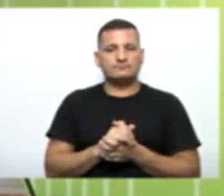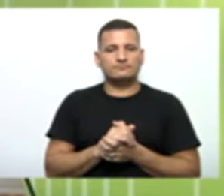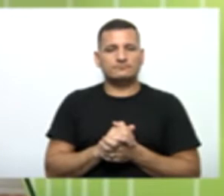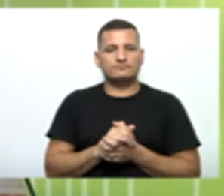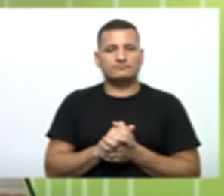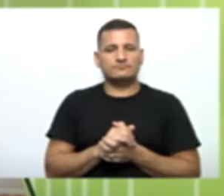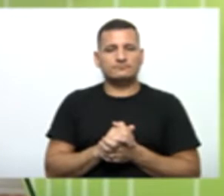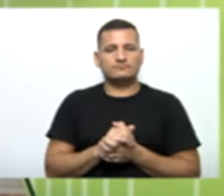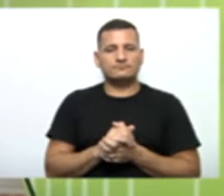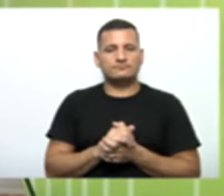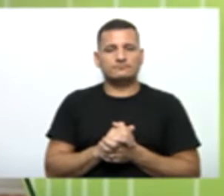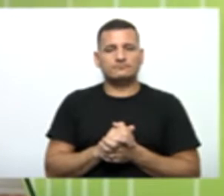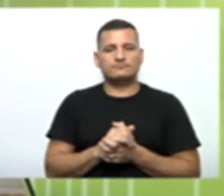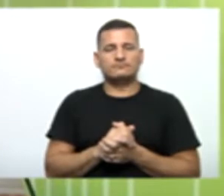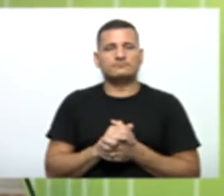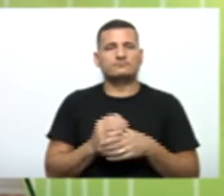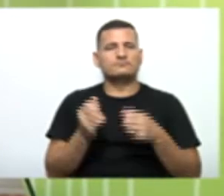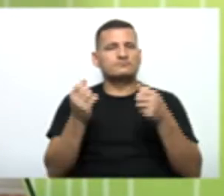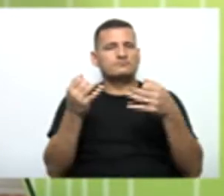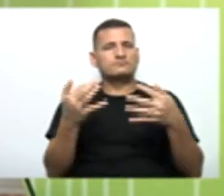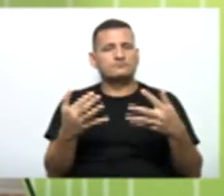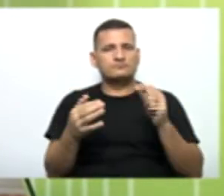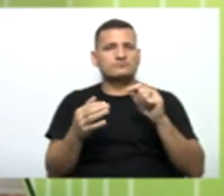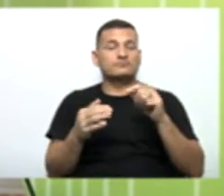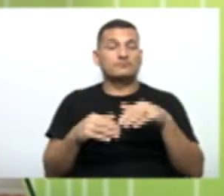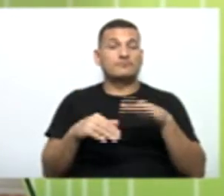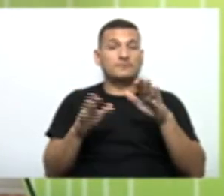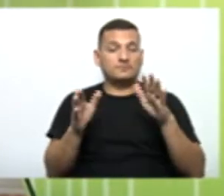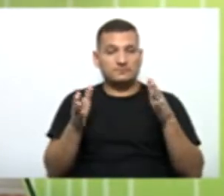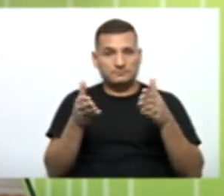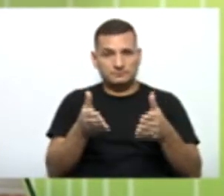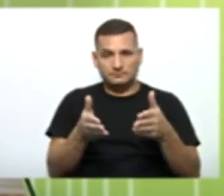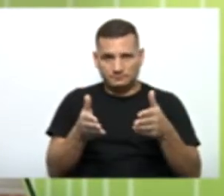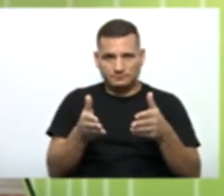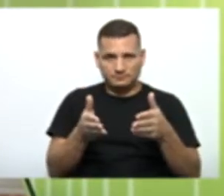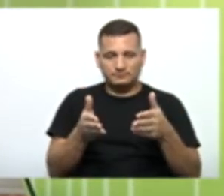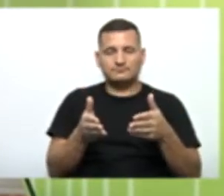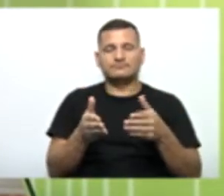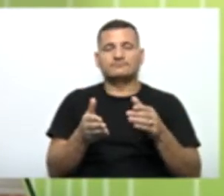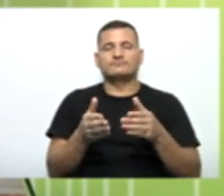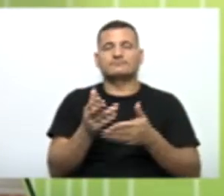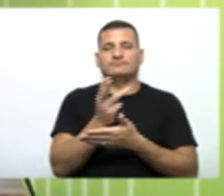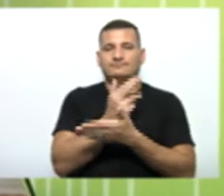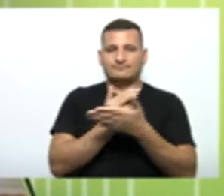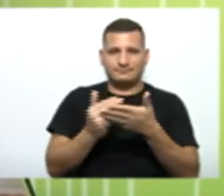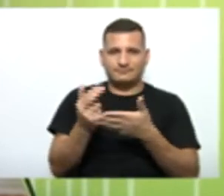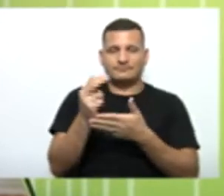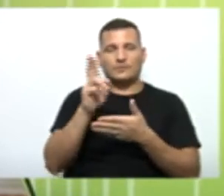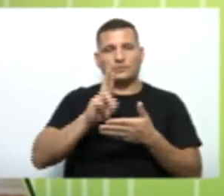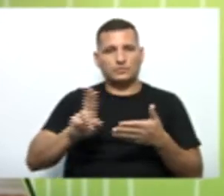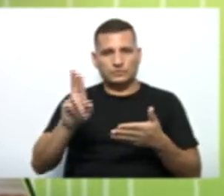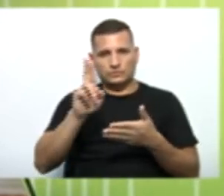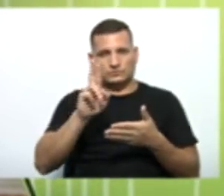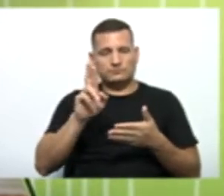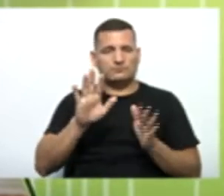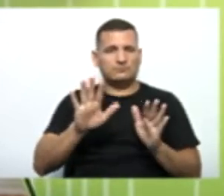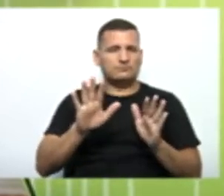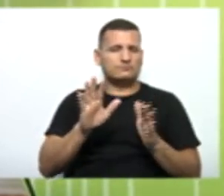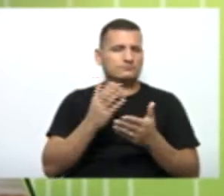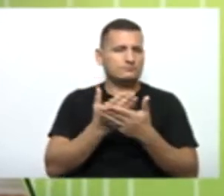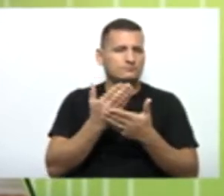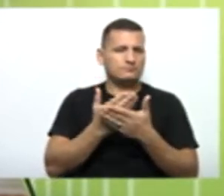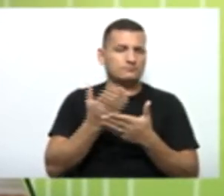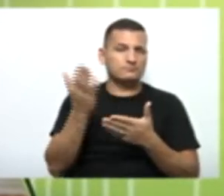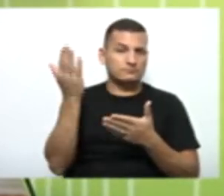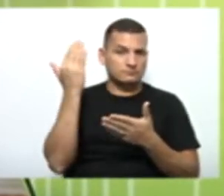empenhou, né, a maioria do nosso tempo para os casos de uso, certo? Você identificou, você entendeu. Só que na aula passada